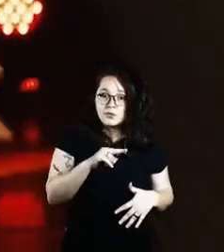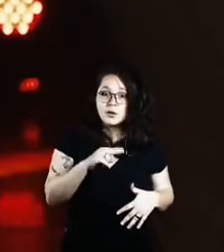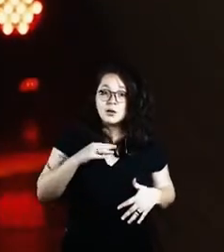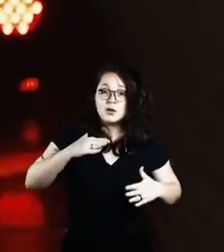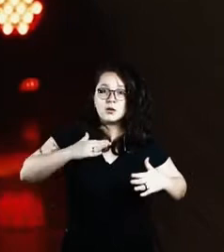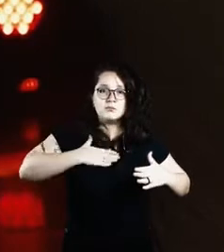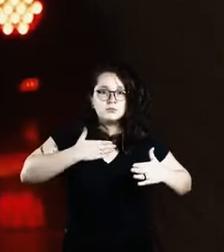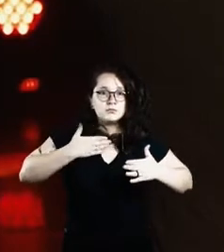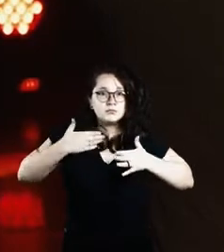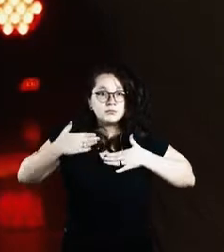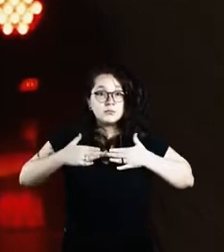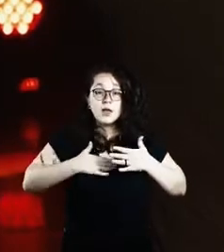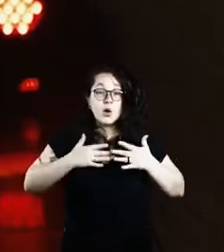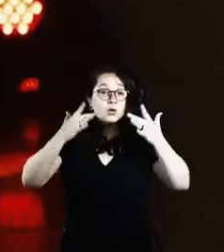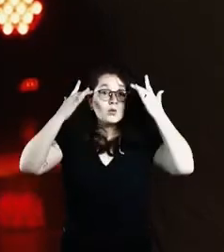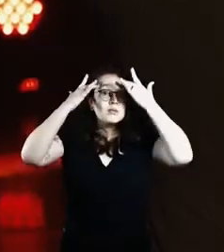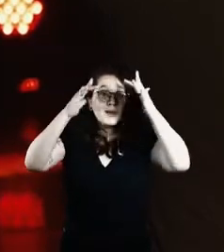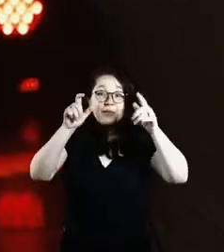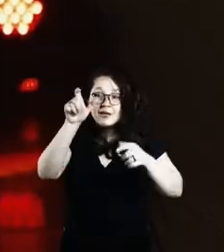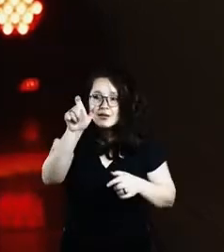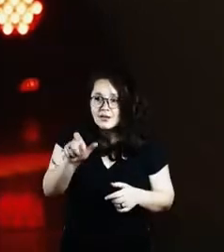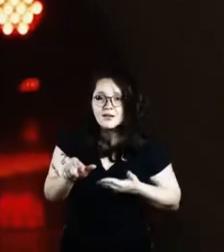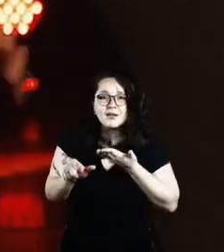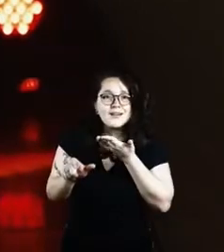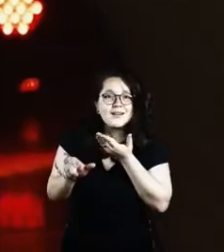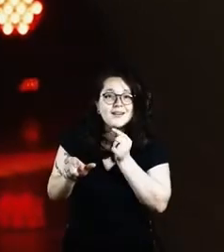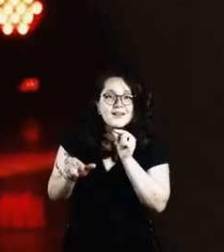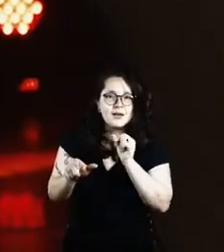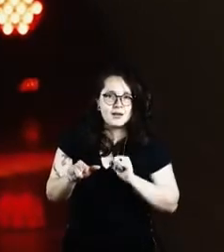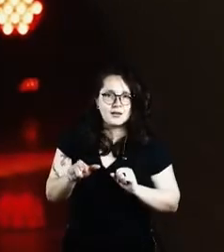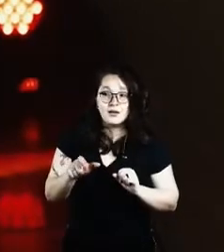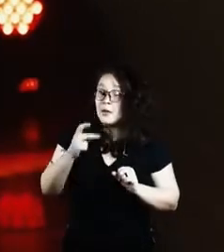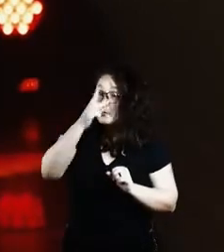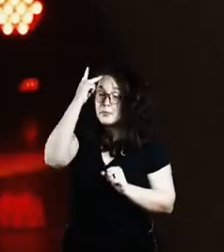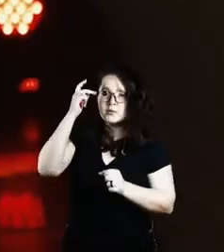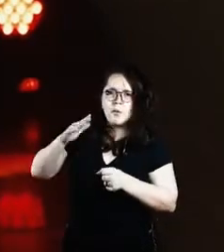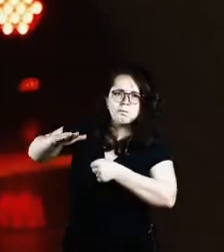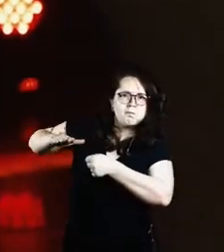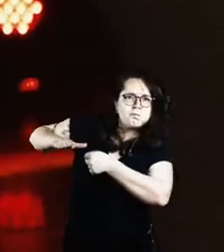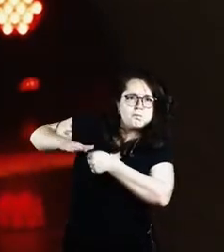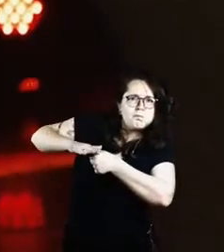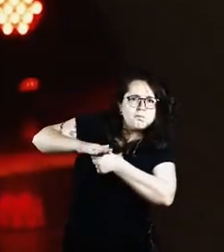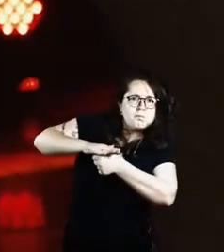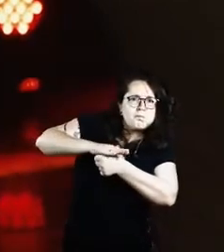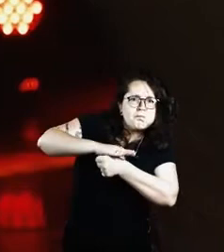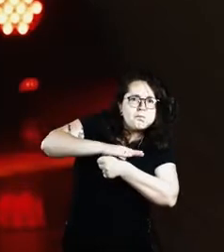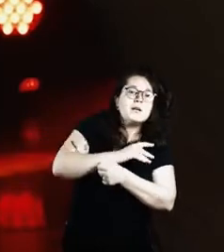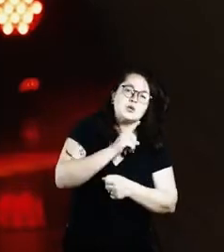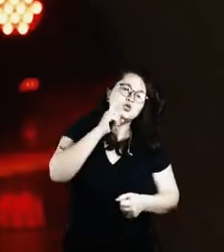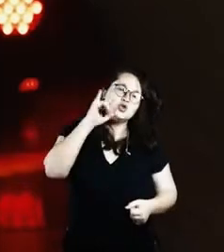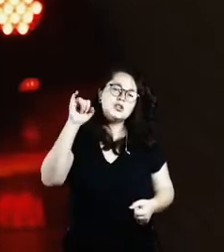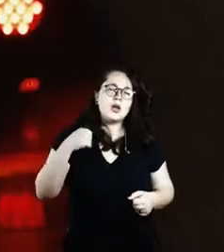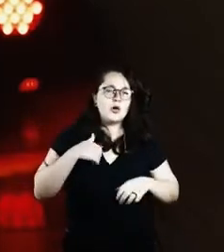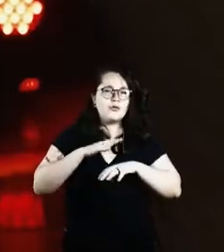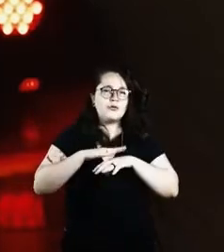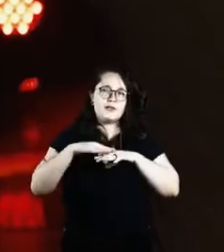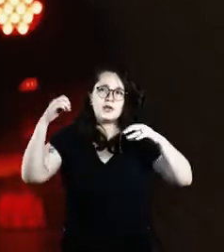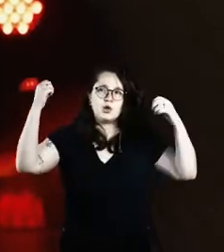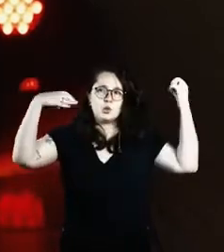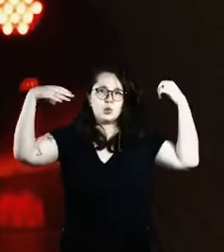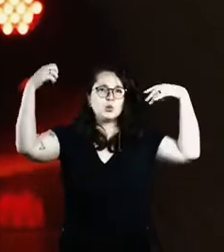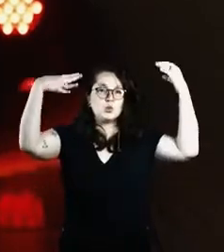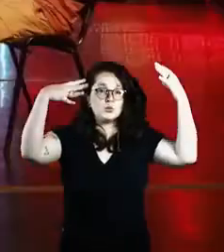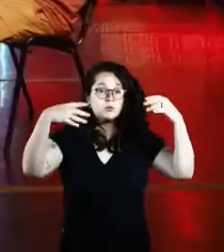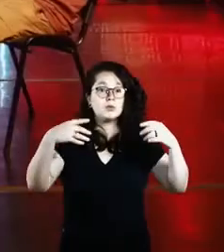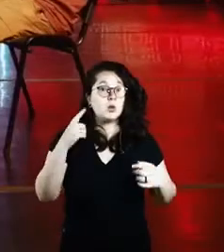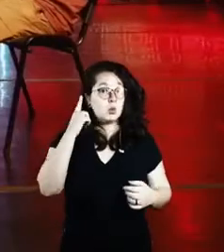Foi uma surpresa para mim, eu não sabia quem era o cara. Lotou o show do cara, eu até decidi, eu fiz a luz do show dele. Mas né? Eu acho que isso daí eu achei o som muito